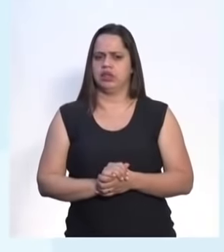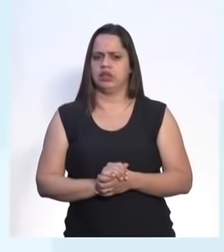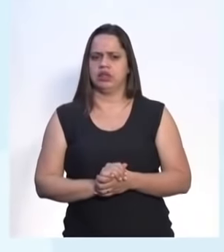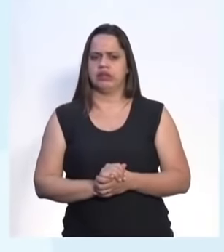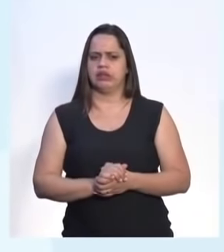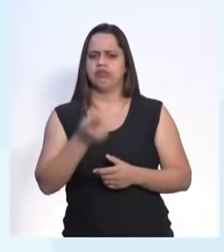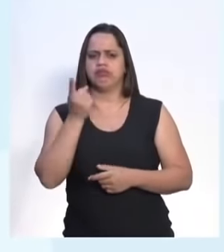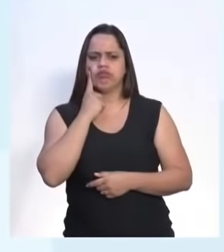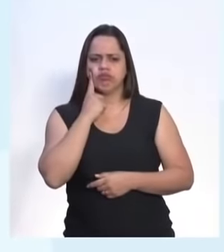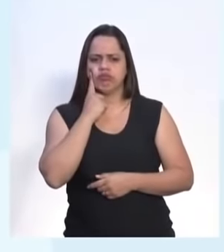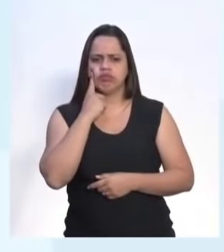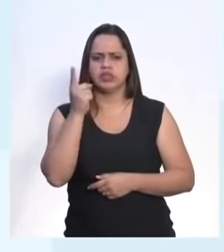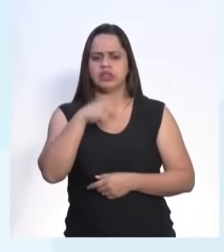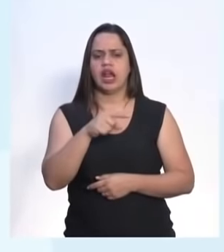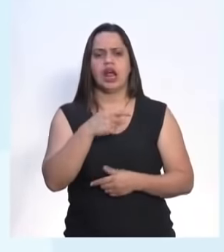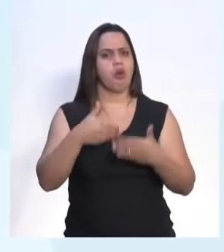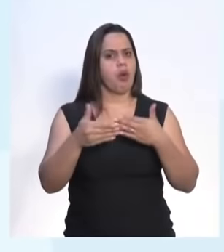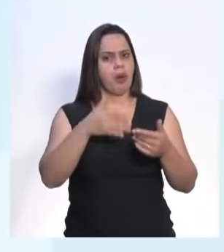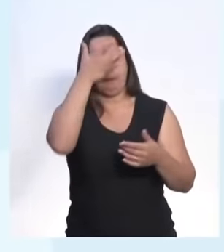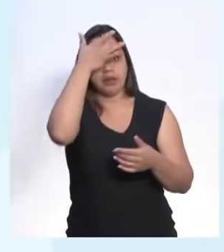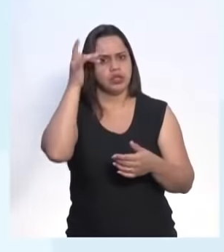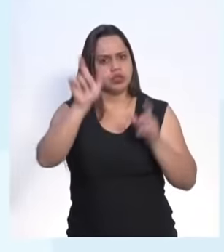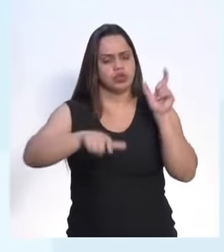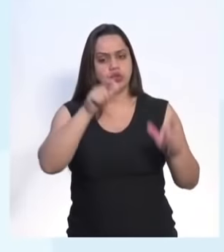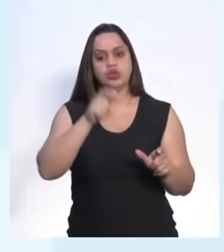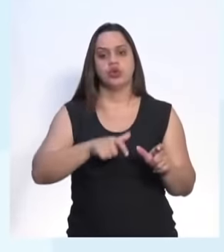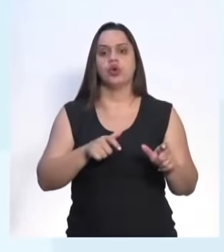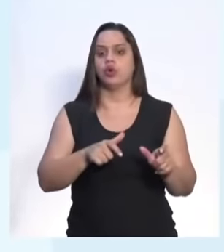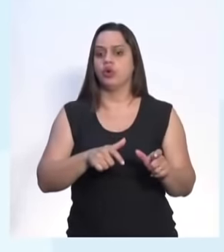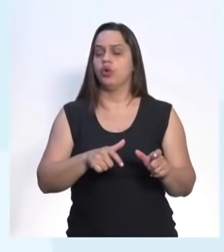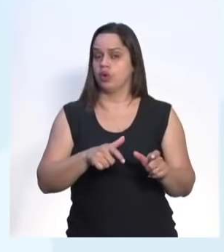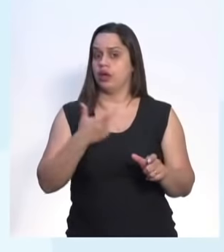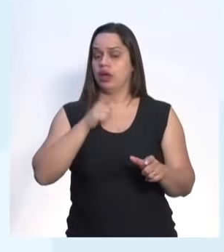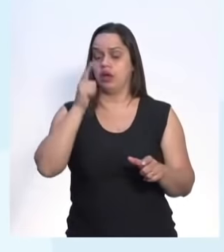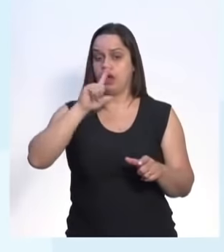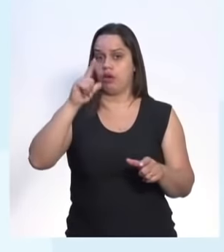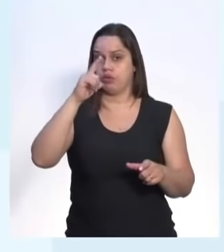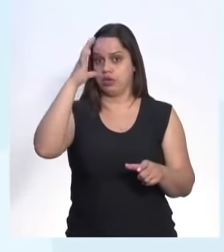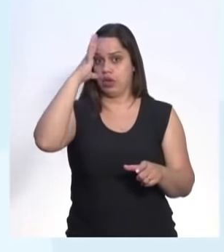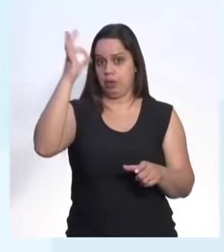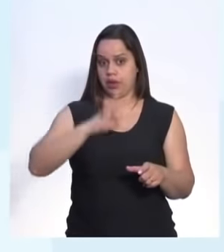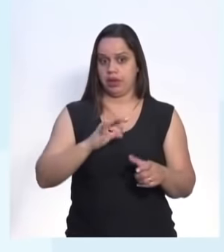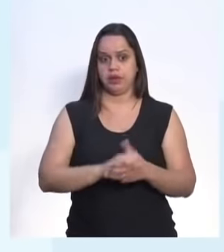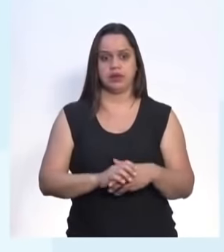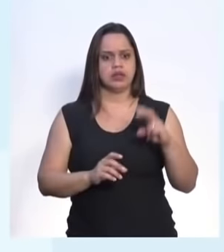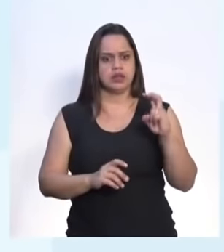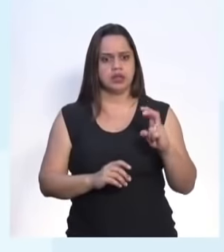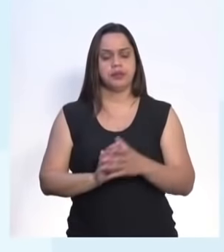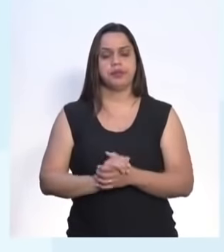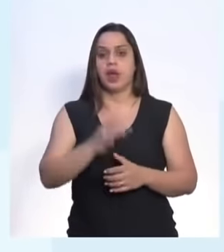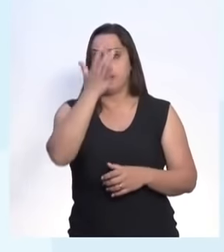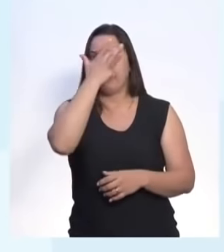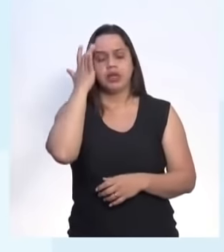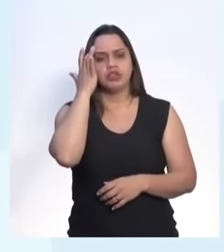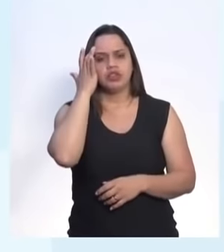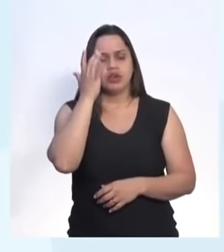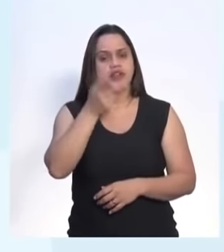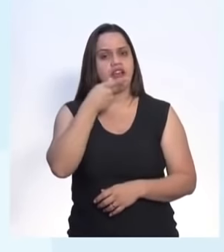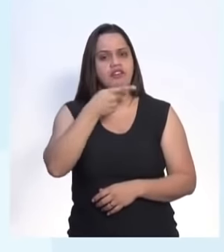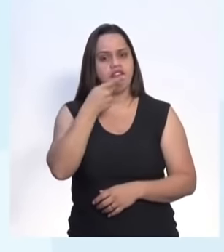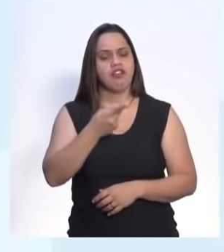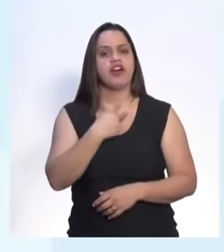já respondendo. Participação dos professores, hein, Pro, por favor. Cinco. Pessoas que falam assim sofrem